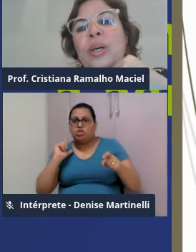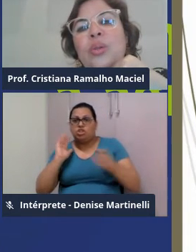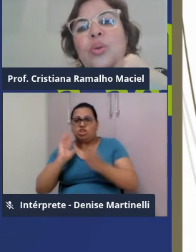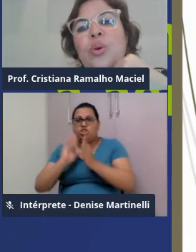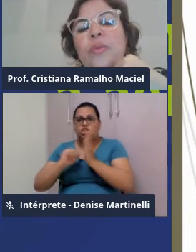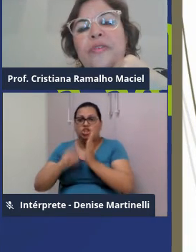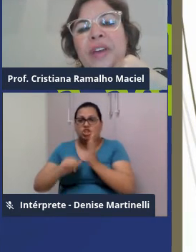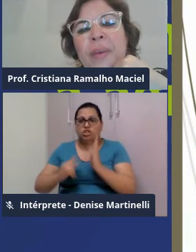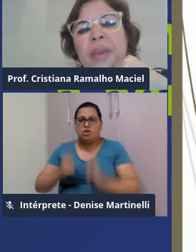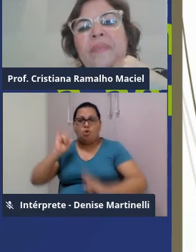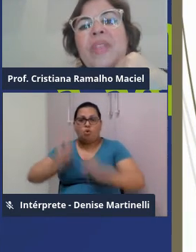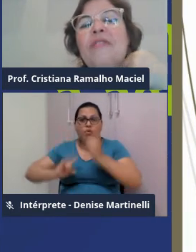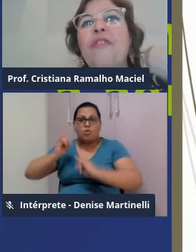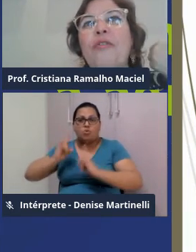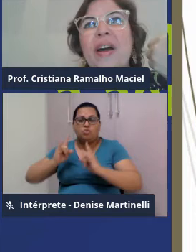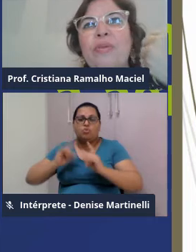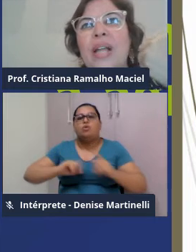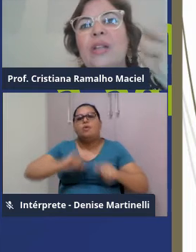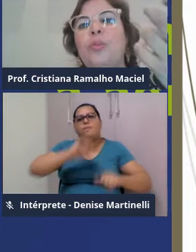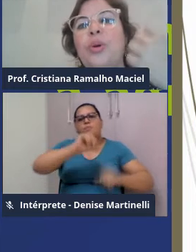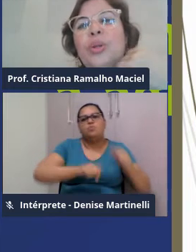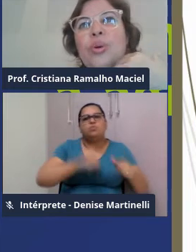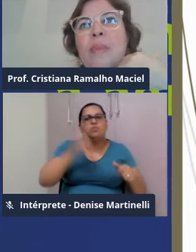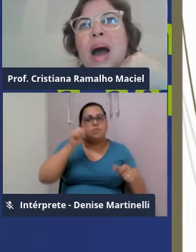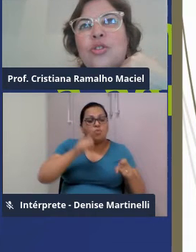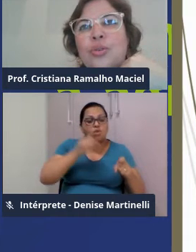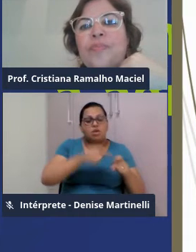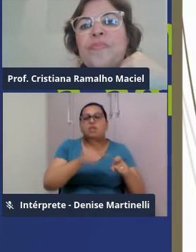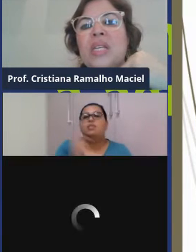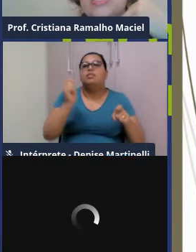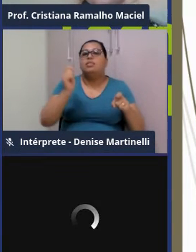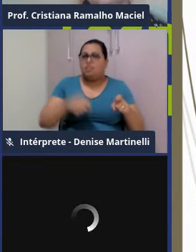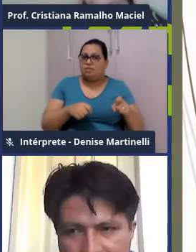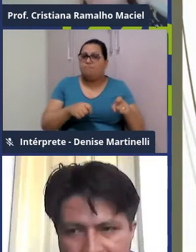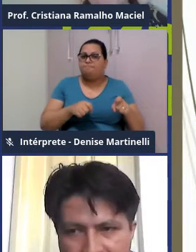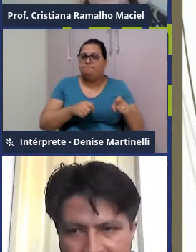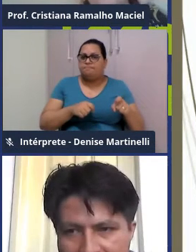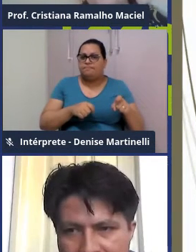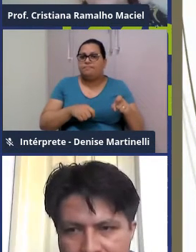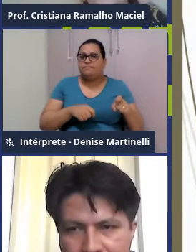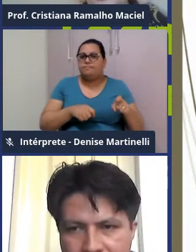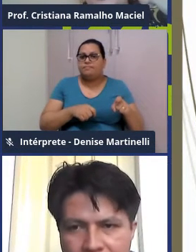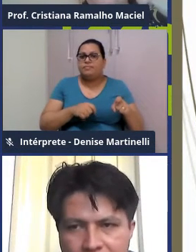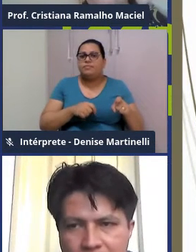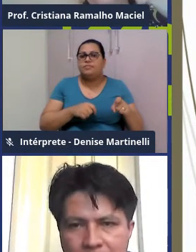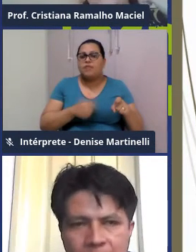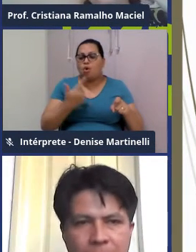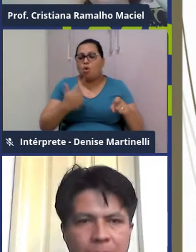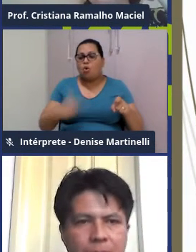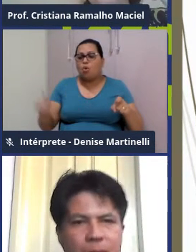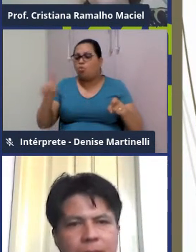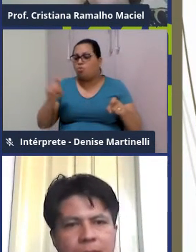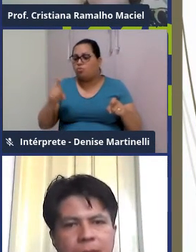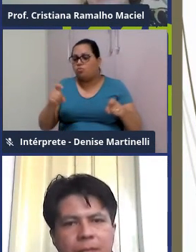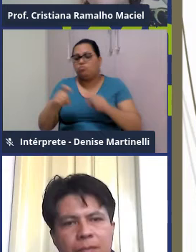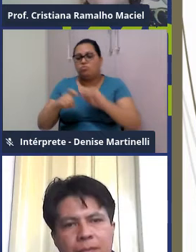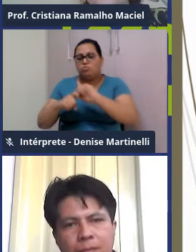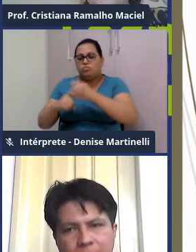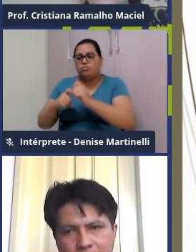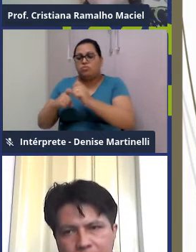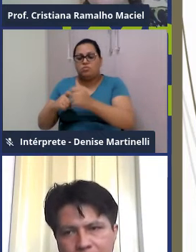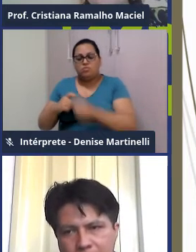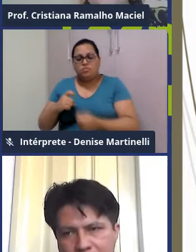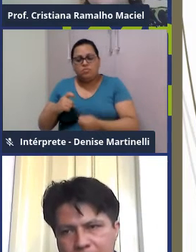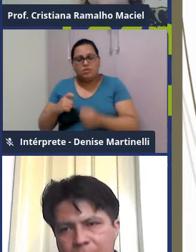está atuando como fêmea, e for fecundado por outro macho, que é um macho legítimo, atuando como